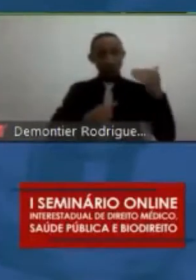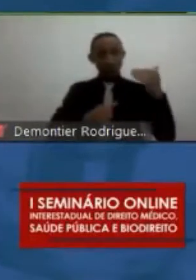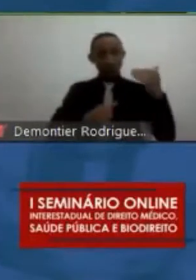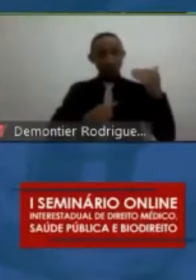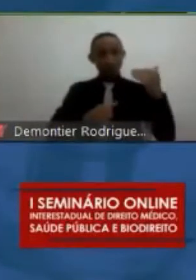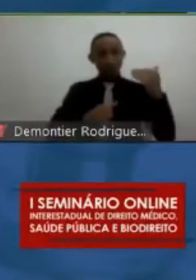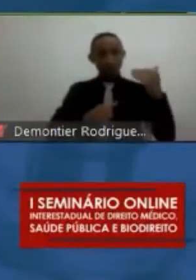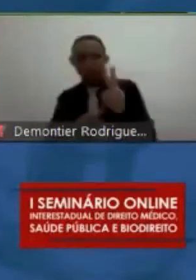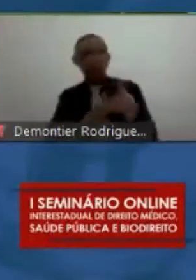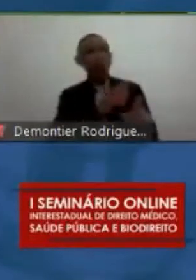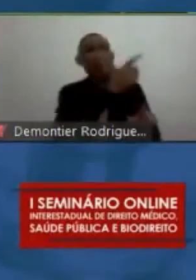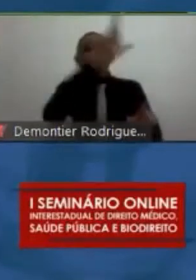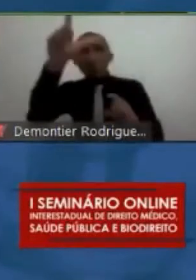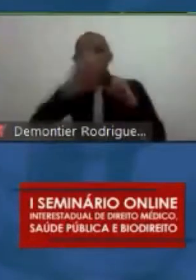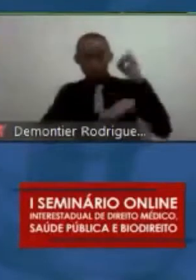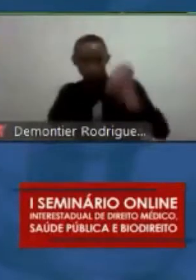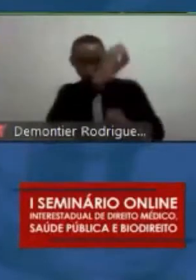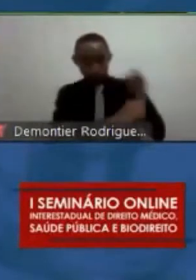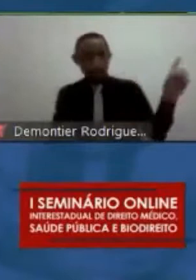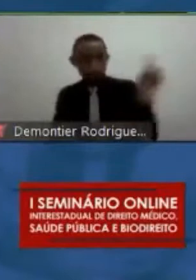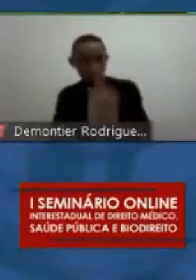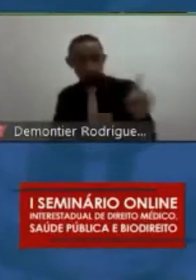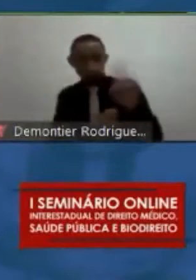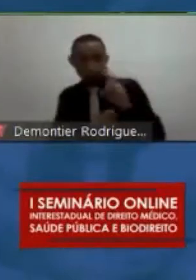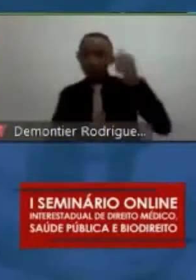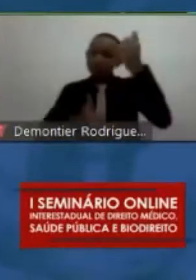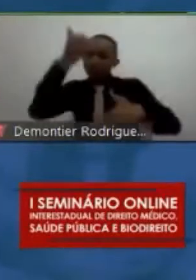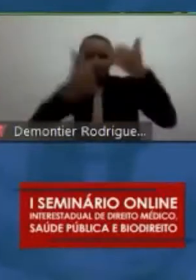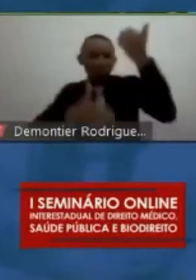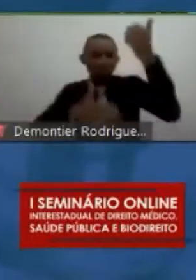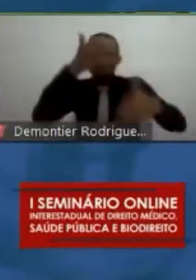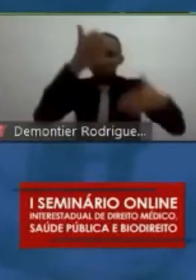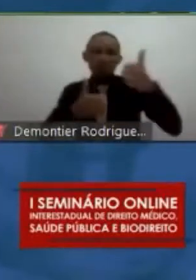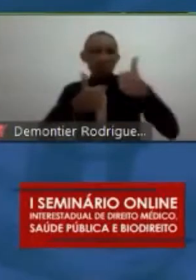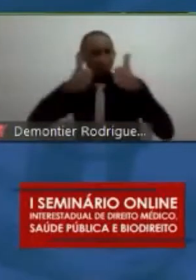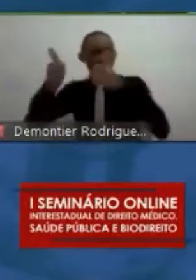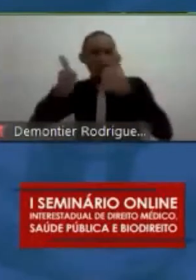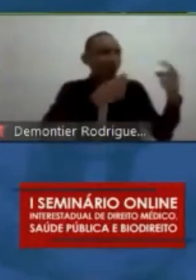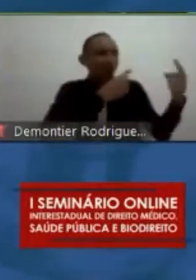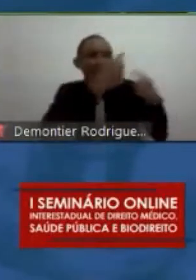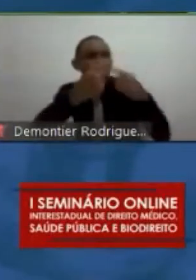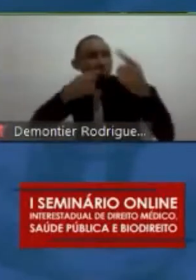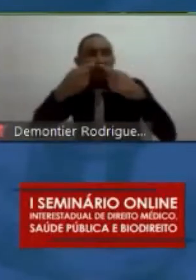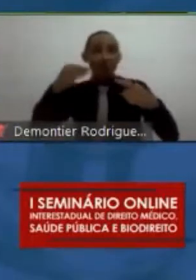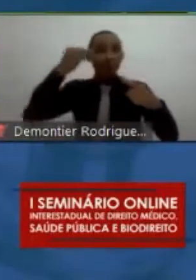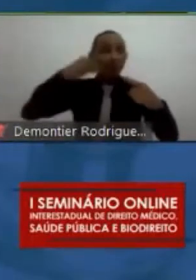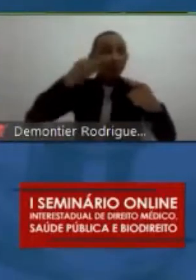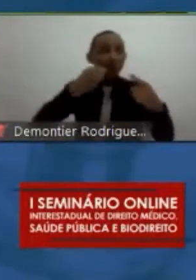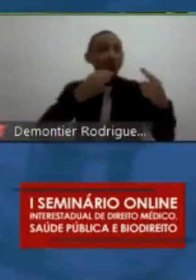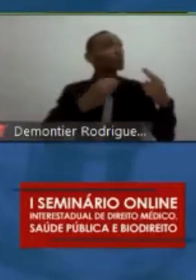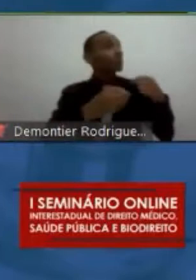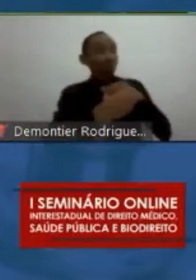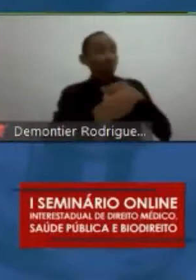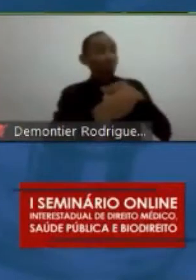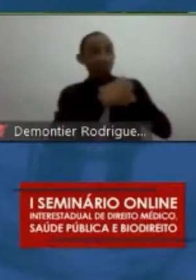representantes internacionais da associação, foi um evento bastante produtivo, e onde a troca com essa equipe surtiu